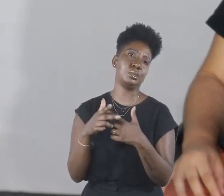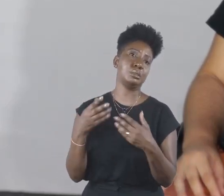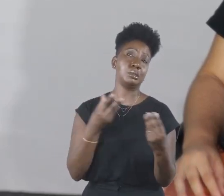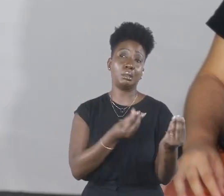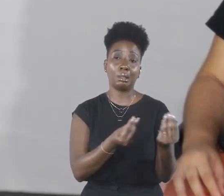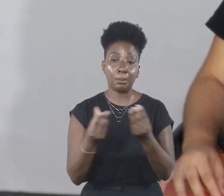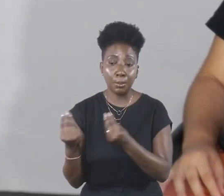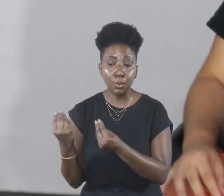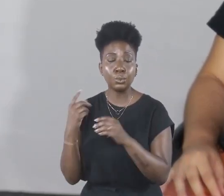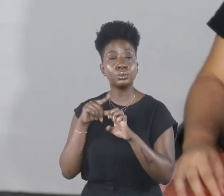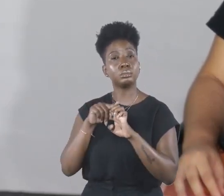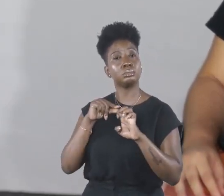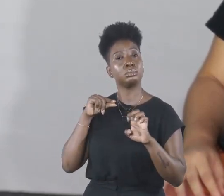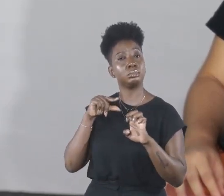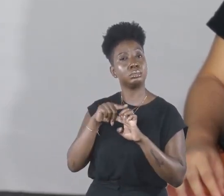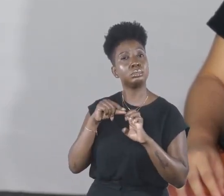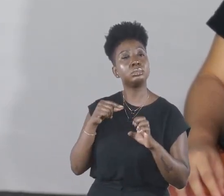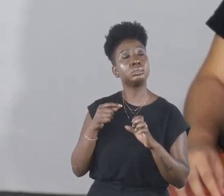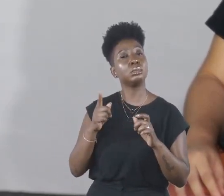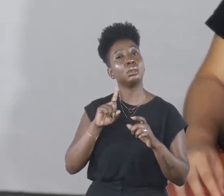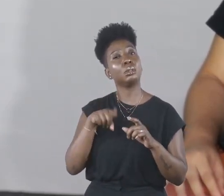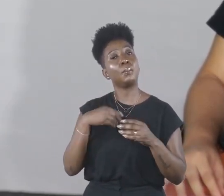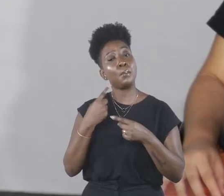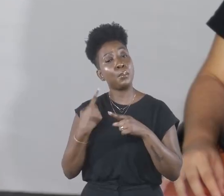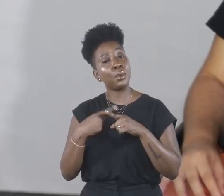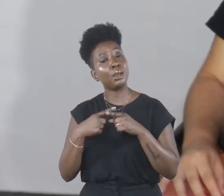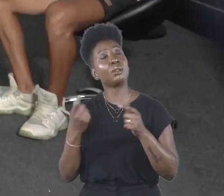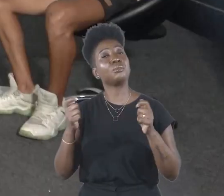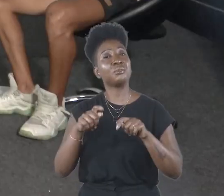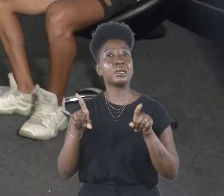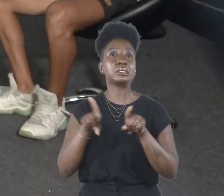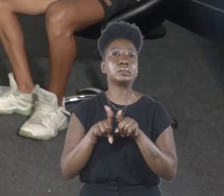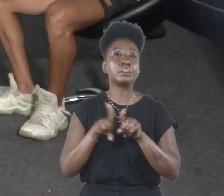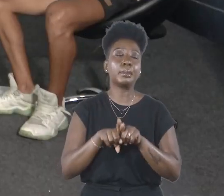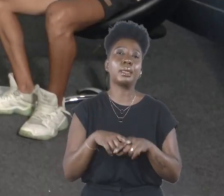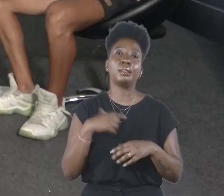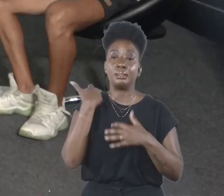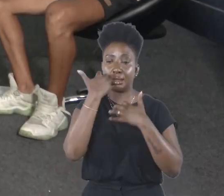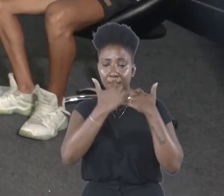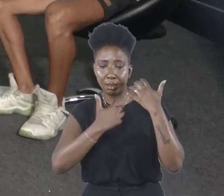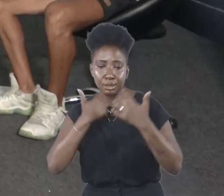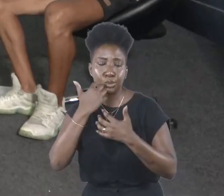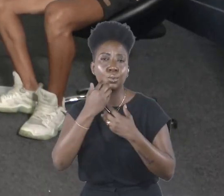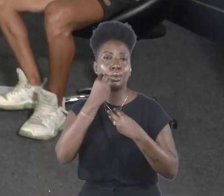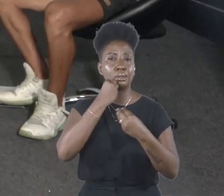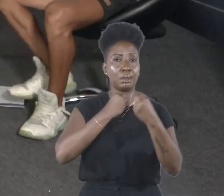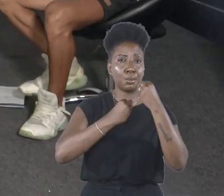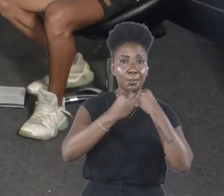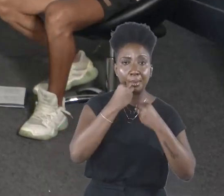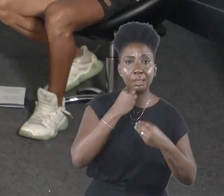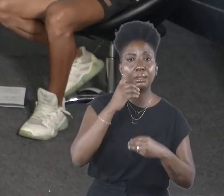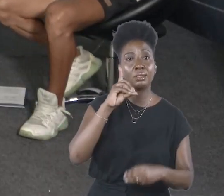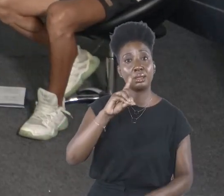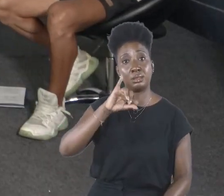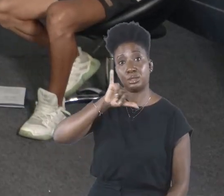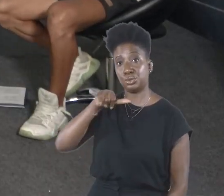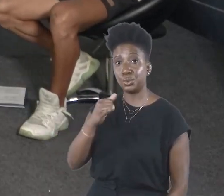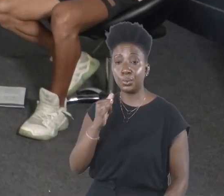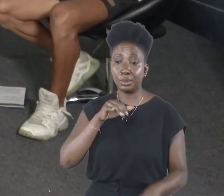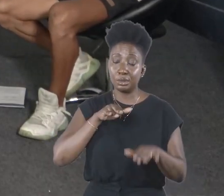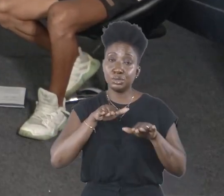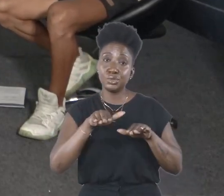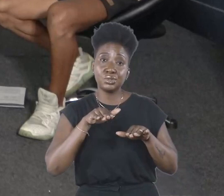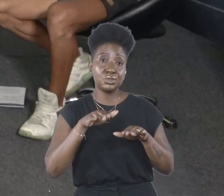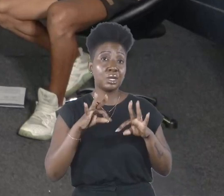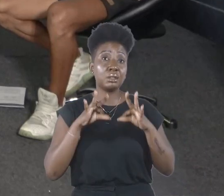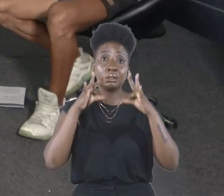eventos, porque se tem um monte de empreendedor cultural, porque a gente não faz eventos? Porque a gente tem cantor, tem músicos, tem comida, tem DJ,